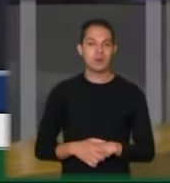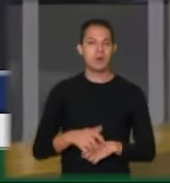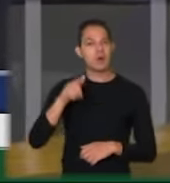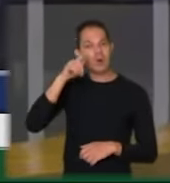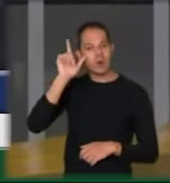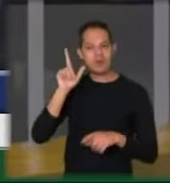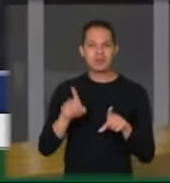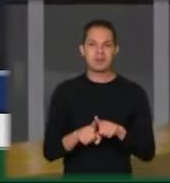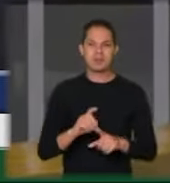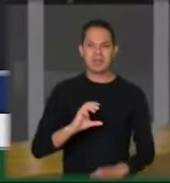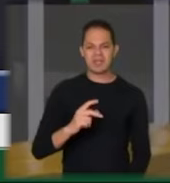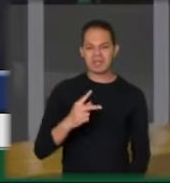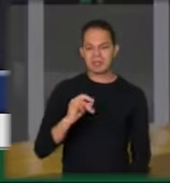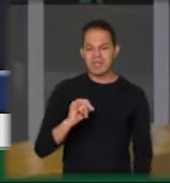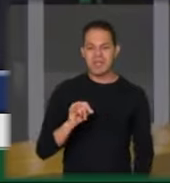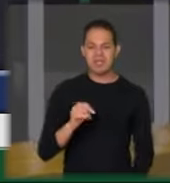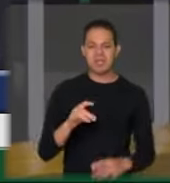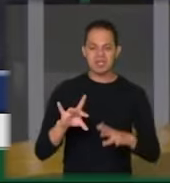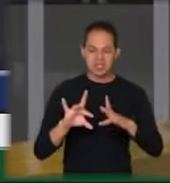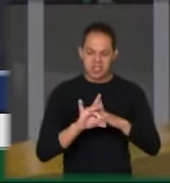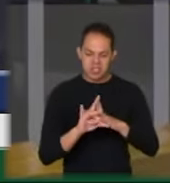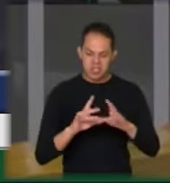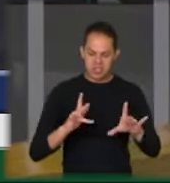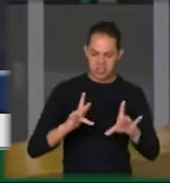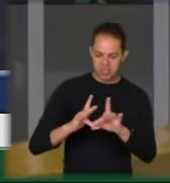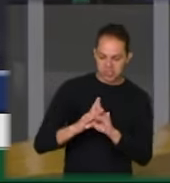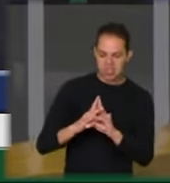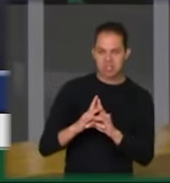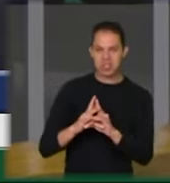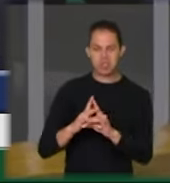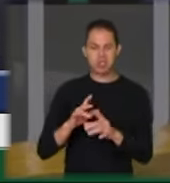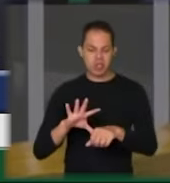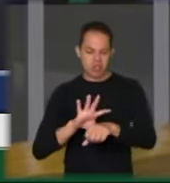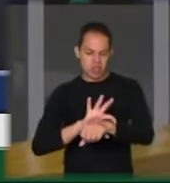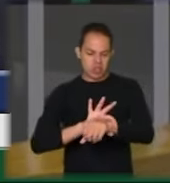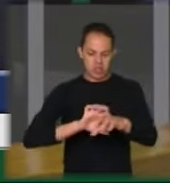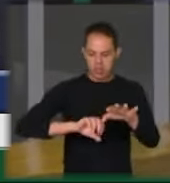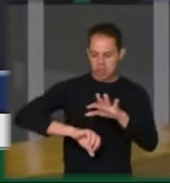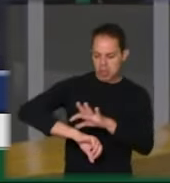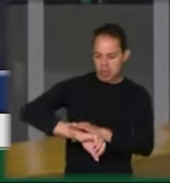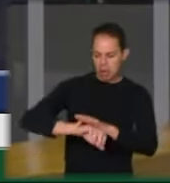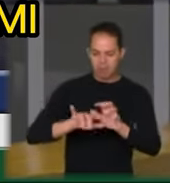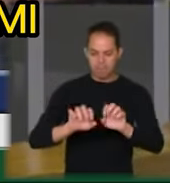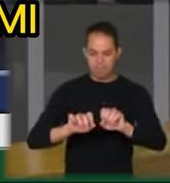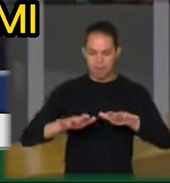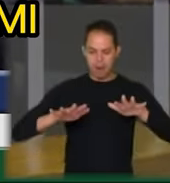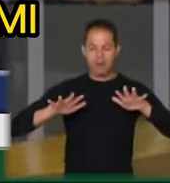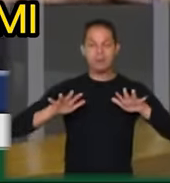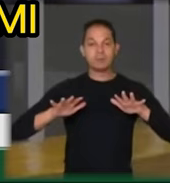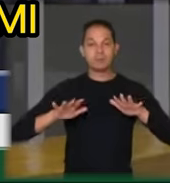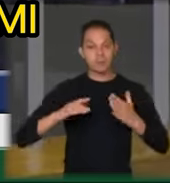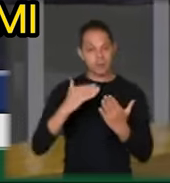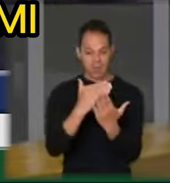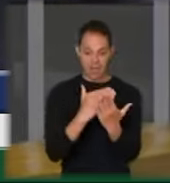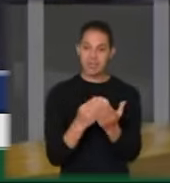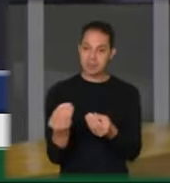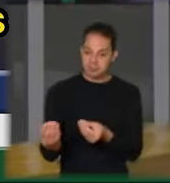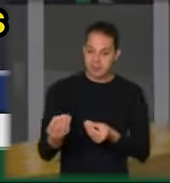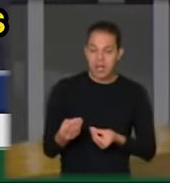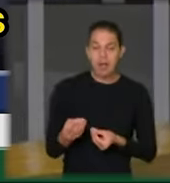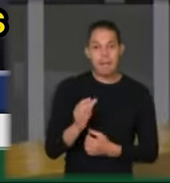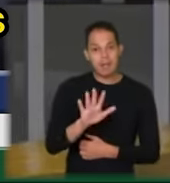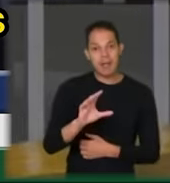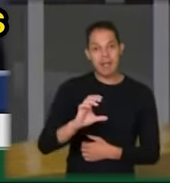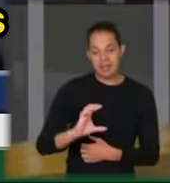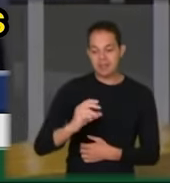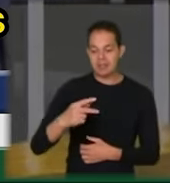de joias. Vamos fazer então. Passem a lista para nós assinarmos, mas assinem a lista da CPMI.